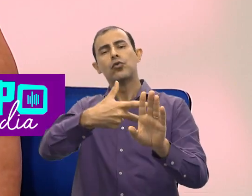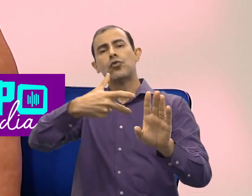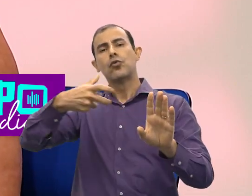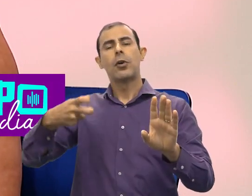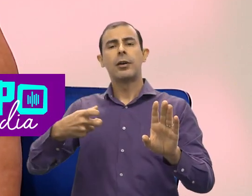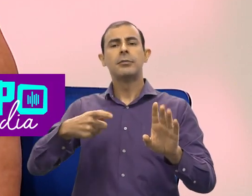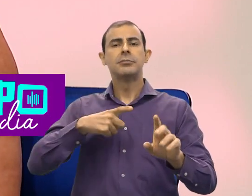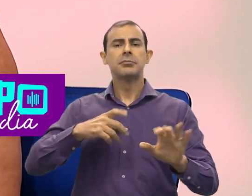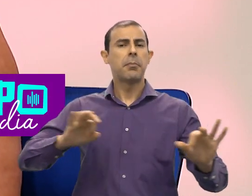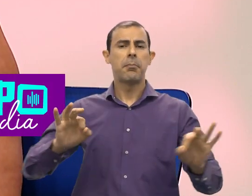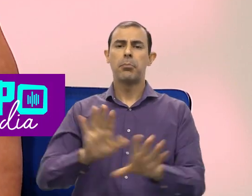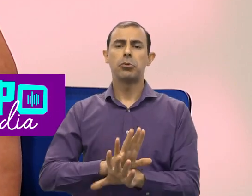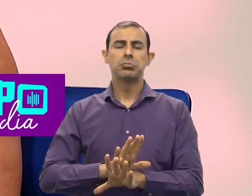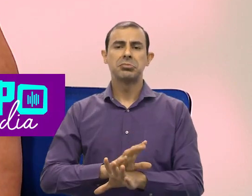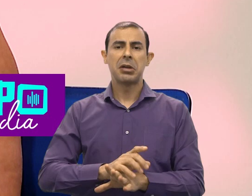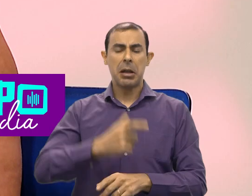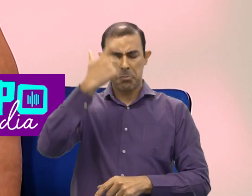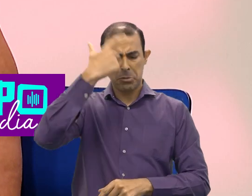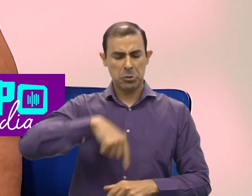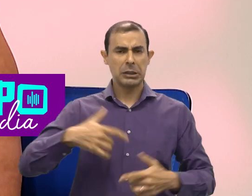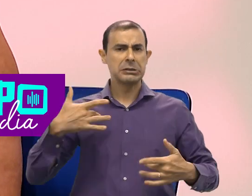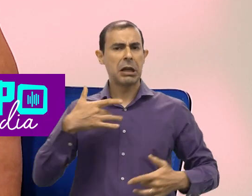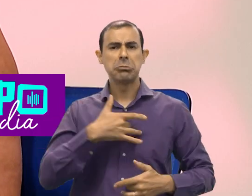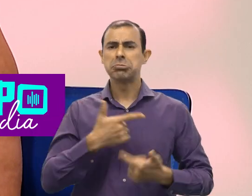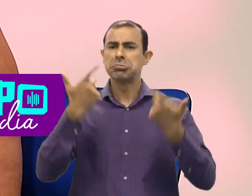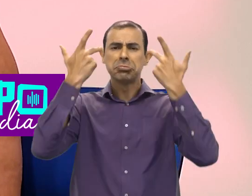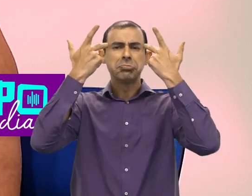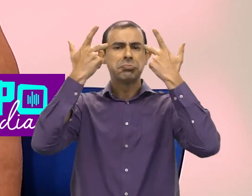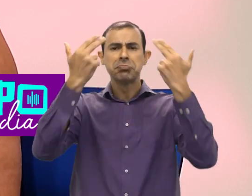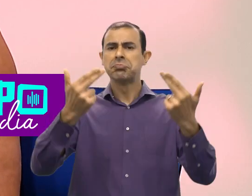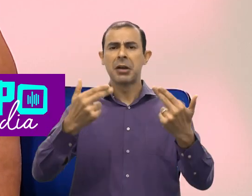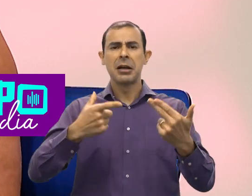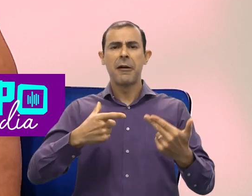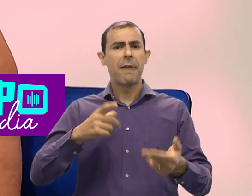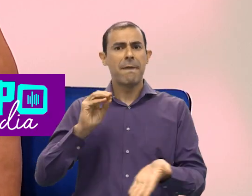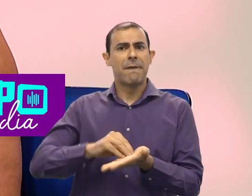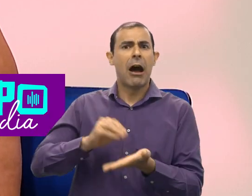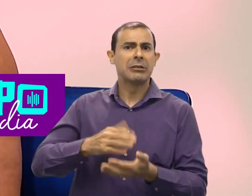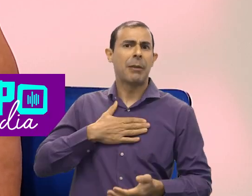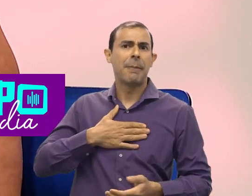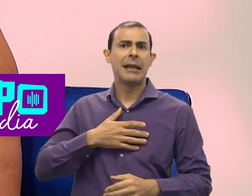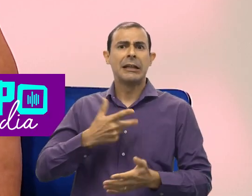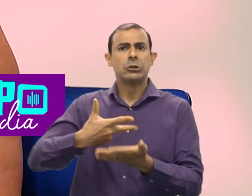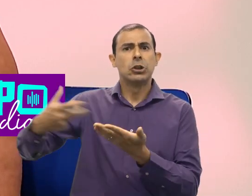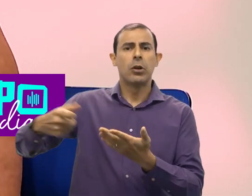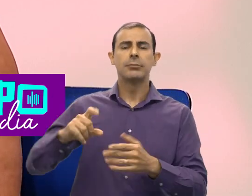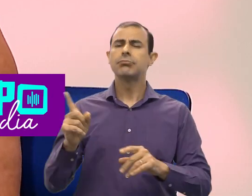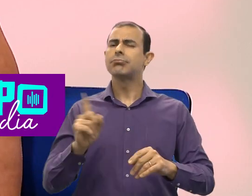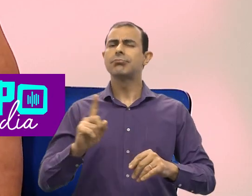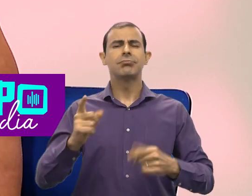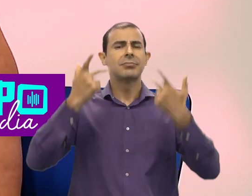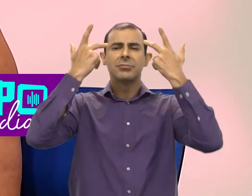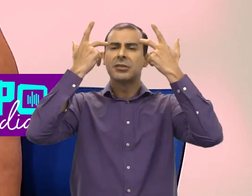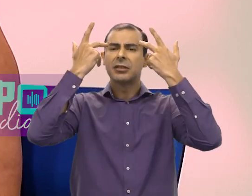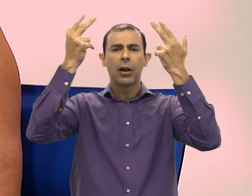necessária e que não vai fazer falta para quem está doando. É uma quantidade que não vai fazer falta, mas que vai fazer toda a diferença na vida de quem vai